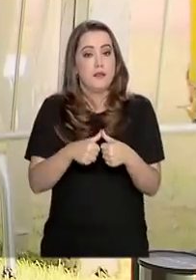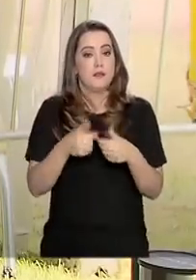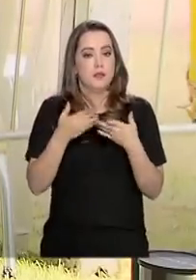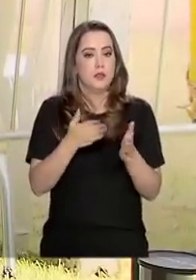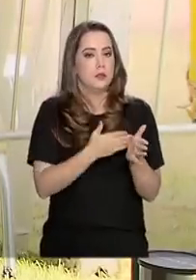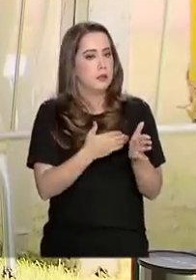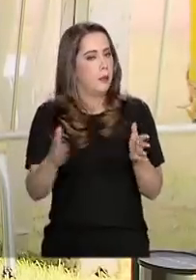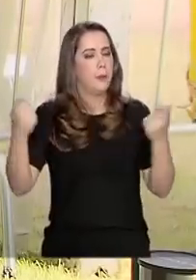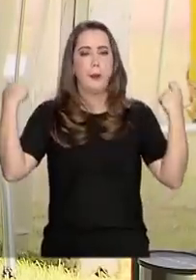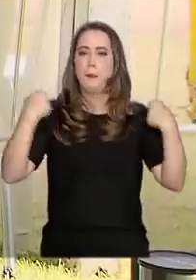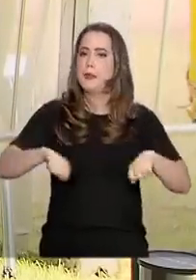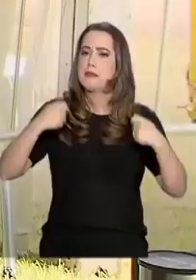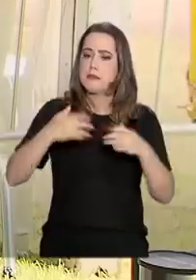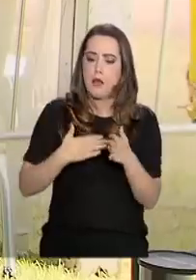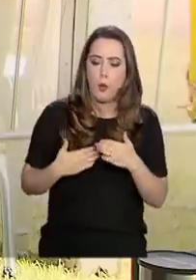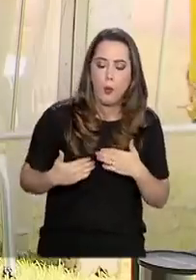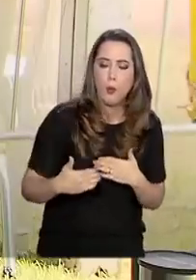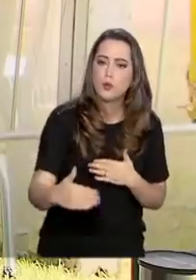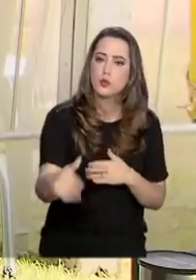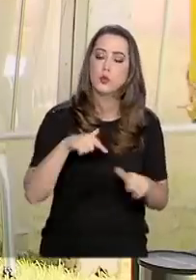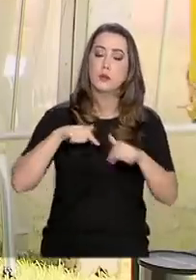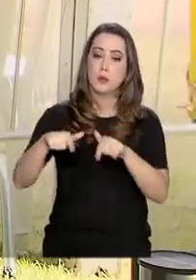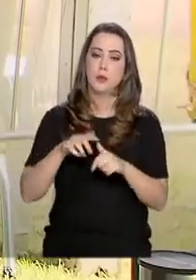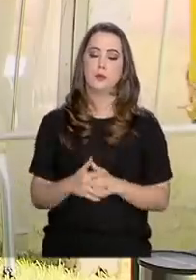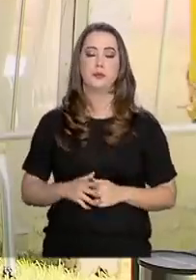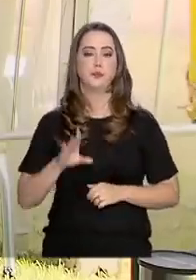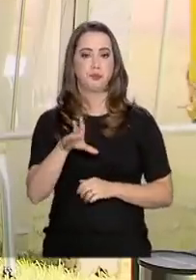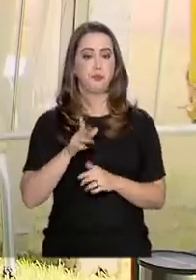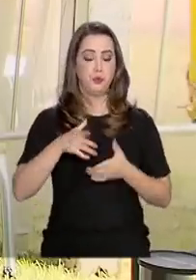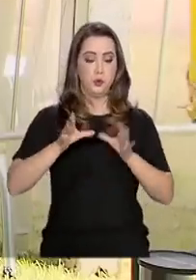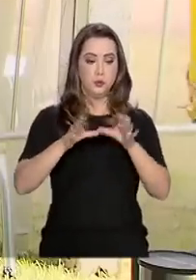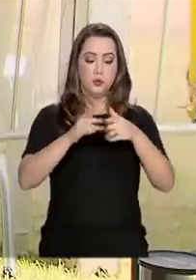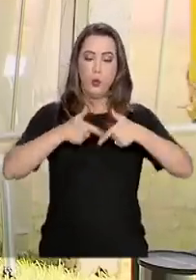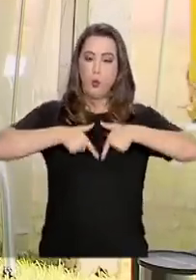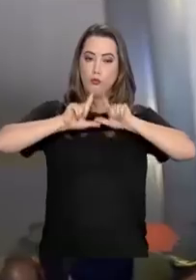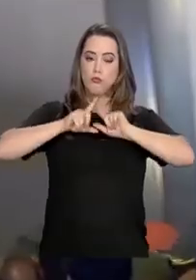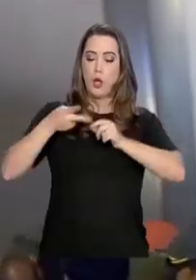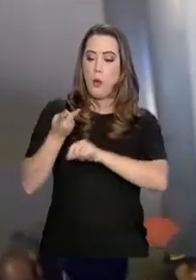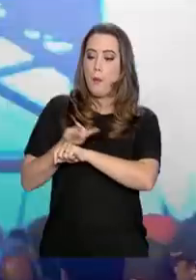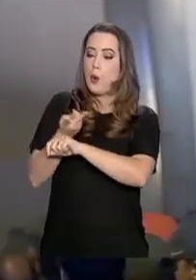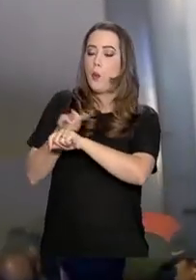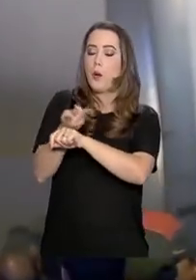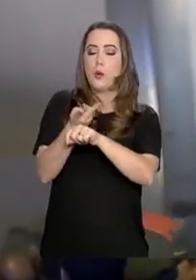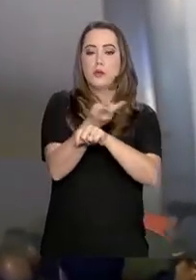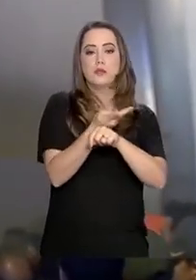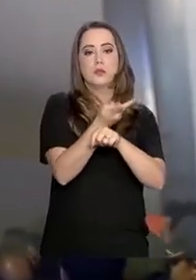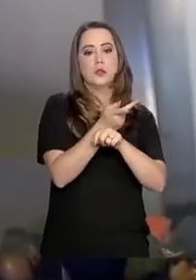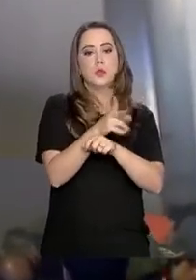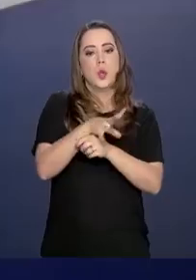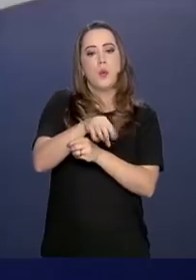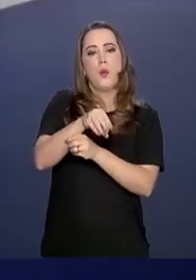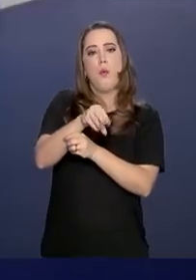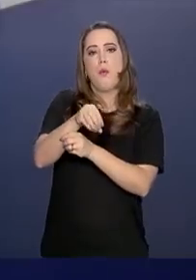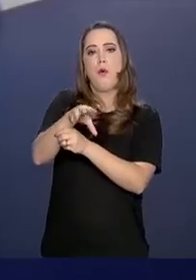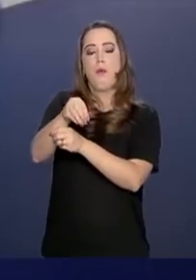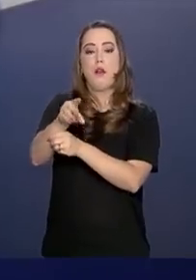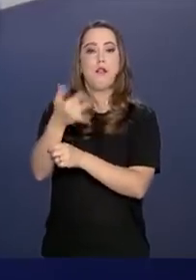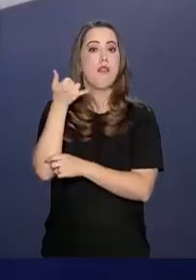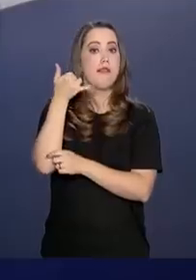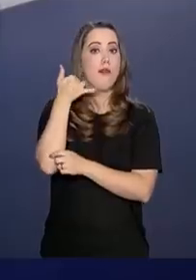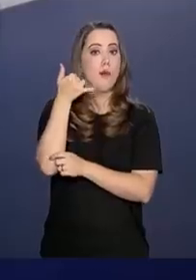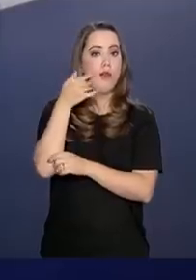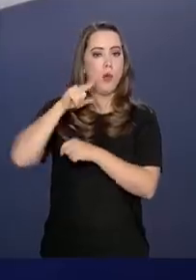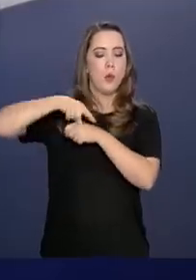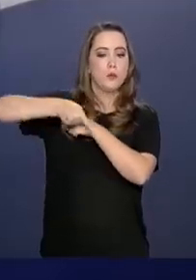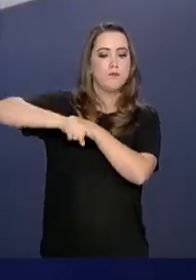pelo tempo que for preciso. Os israelenses trouxeram radares capazes de detectar o sinal de telefones celulares a